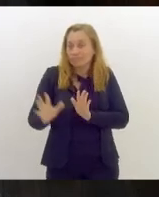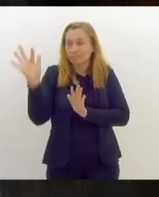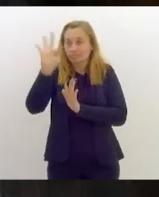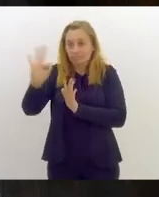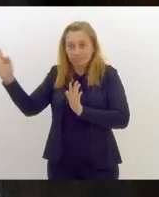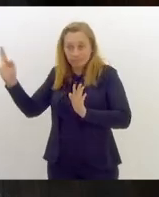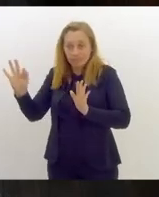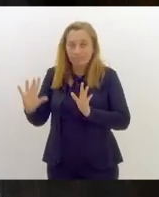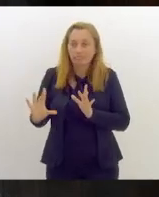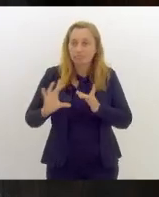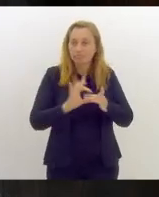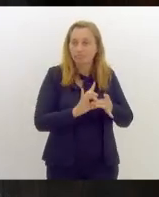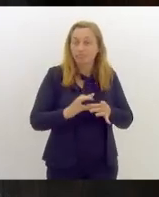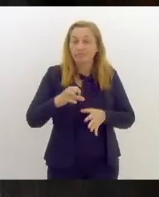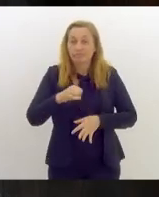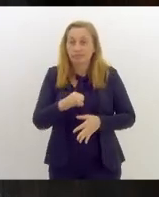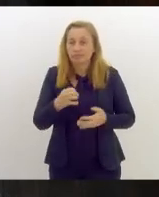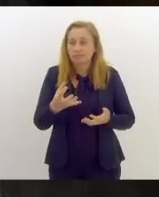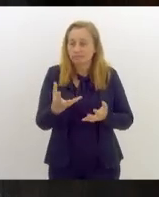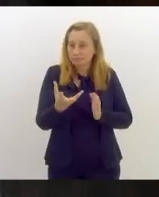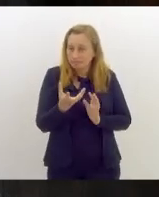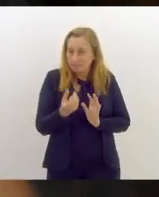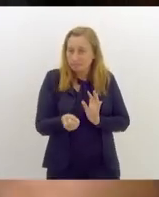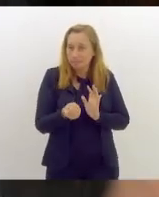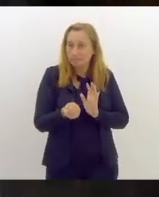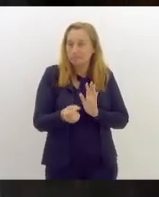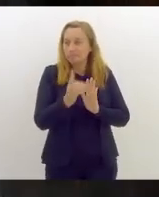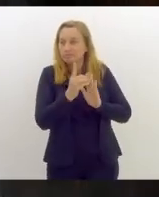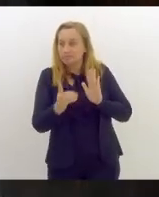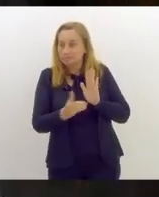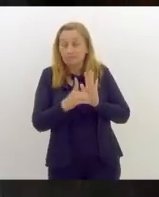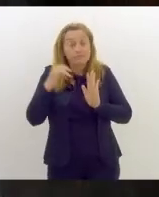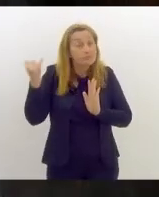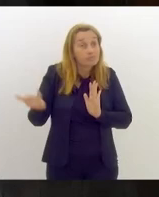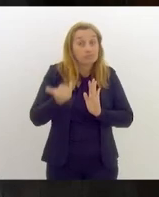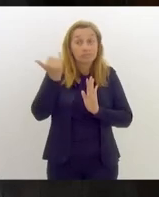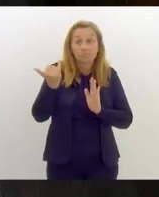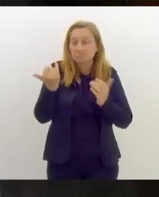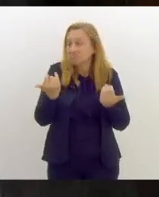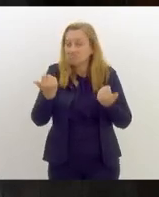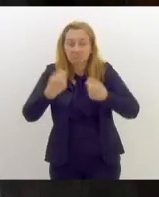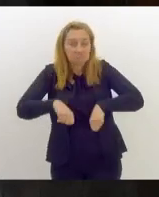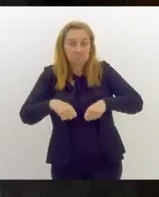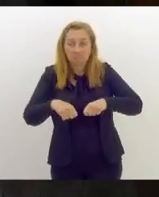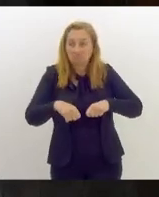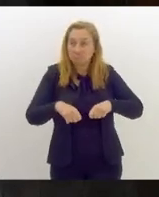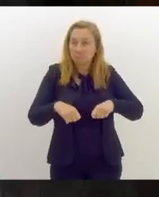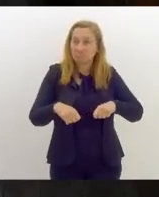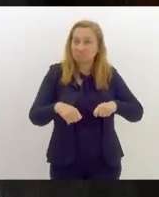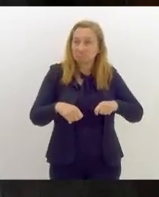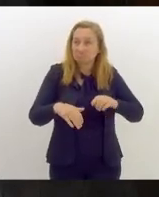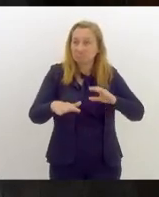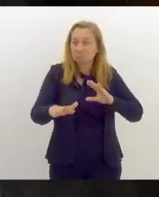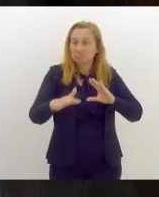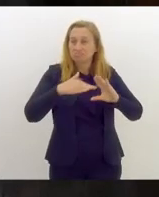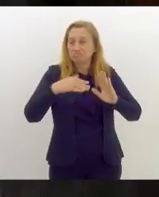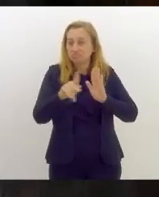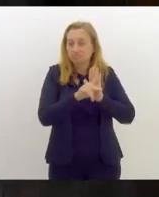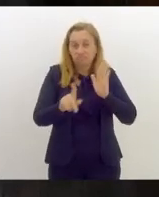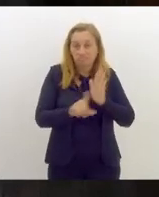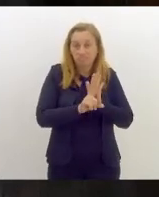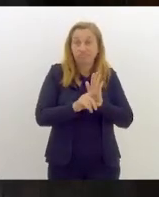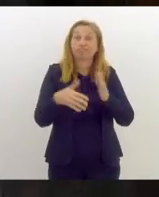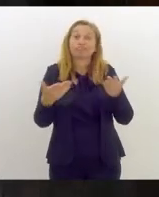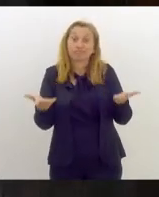se ele considerasse que o decreto era instrumento necessário não teria mandado um projeto de lei